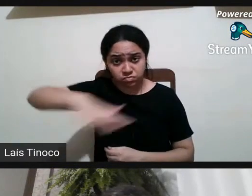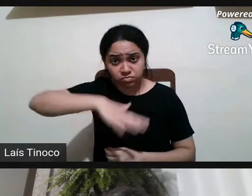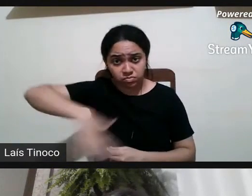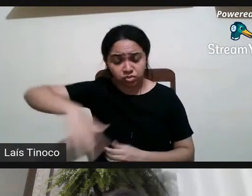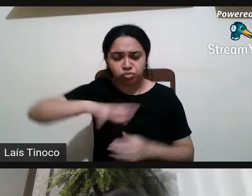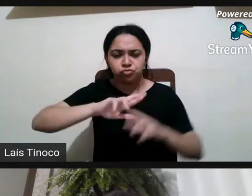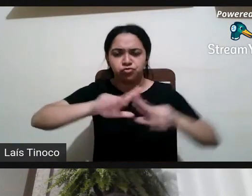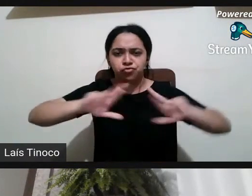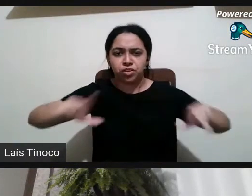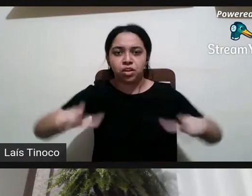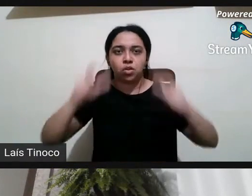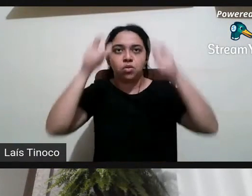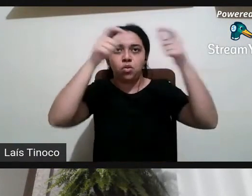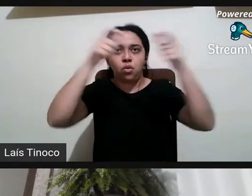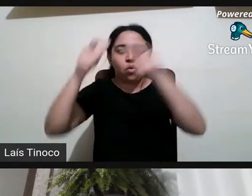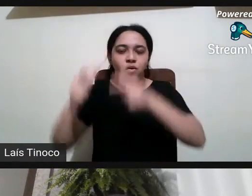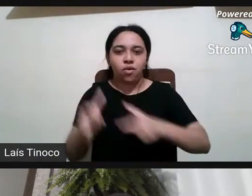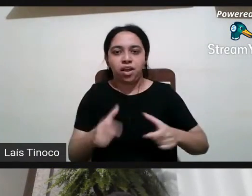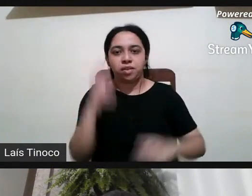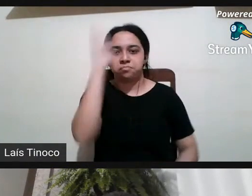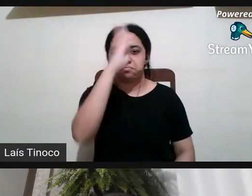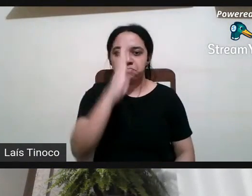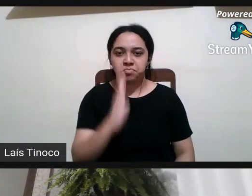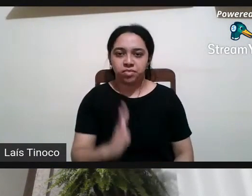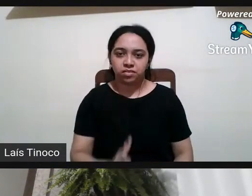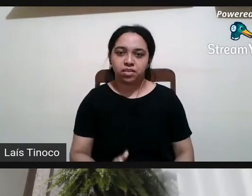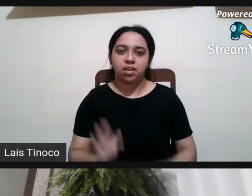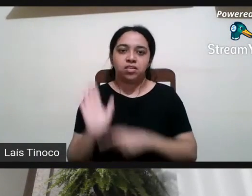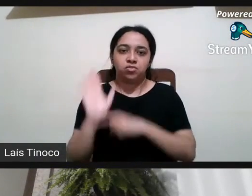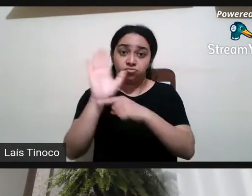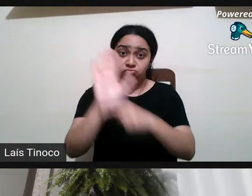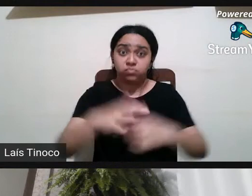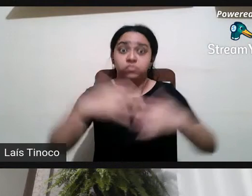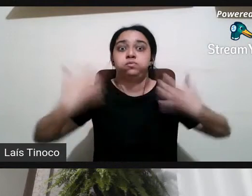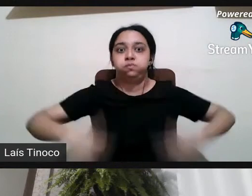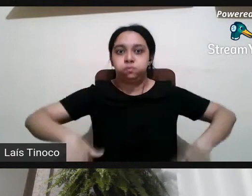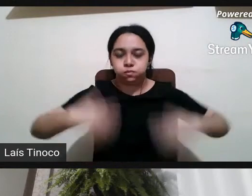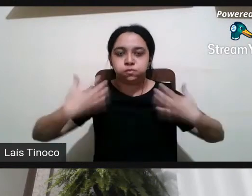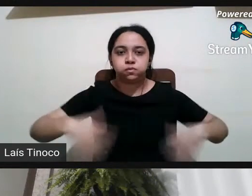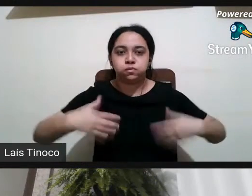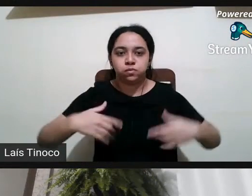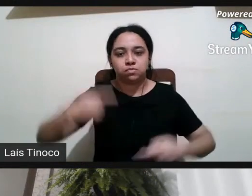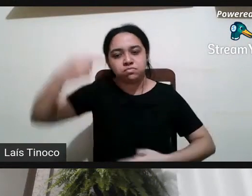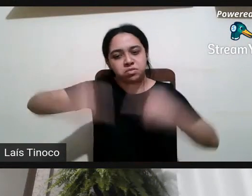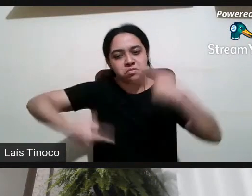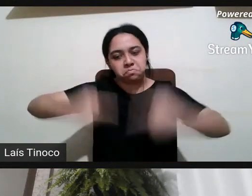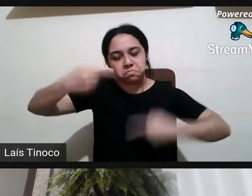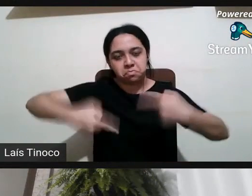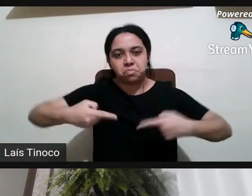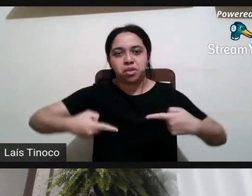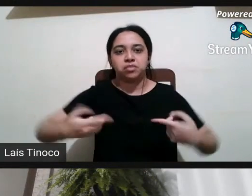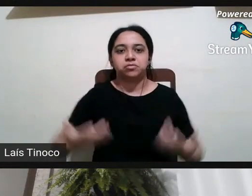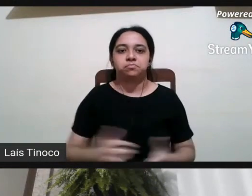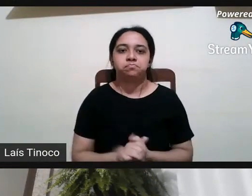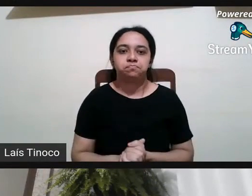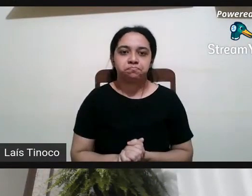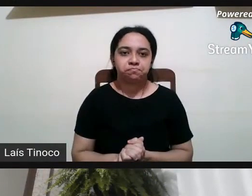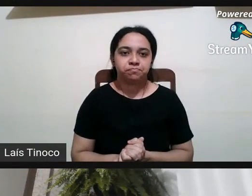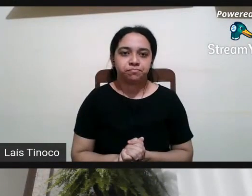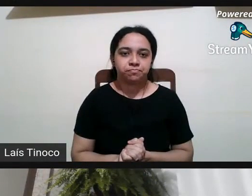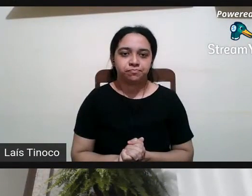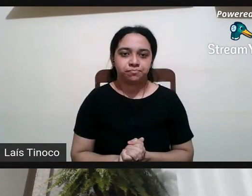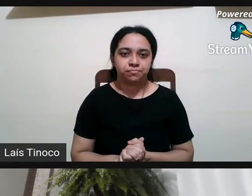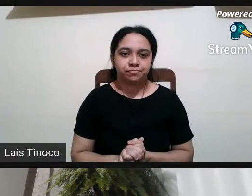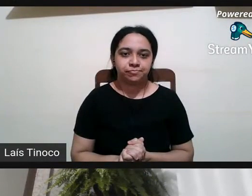locais do Brasil, né, trabalhando, eu acho que deve ter ajudado muito essa discussão, né? Sem dúvida. Muito obrigado,